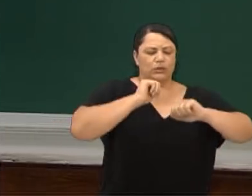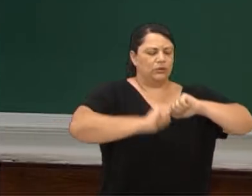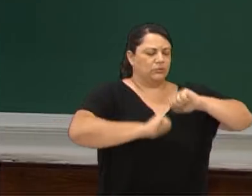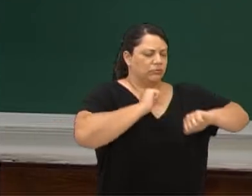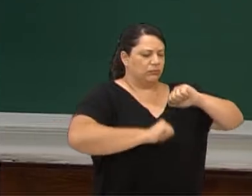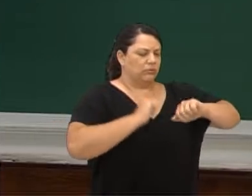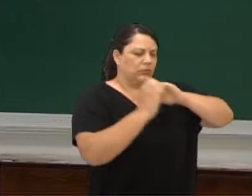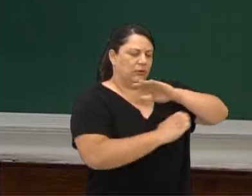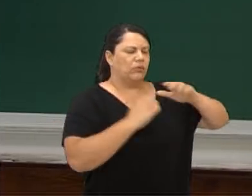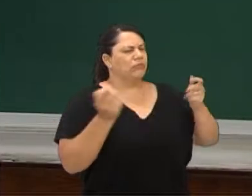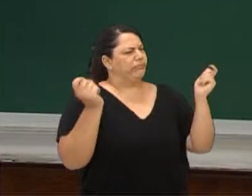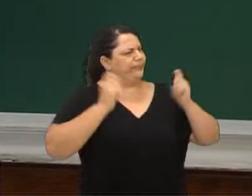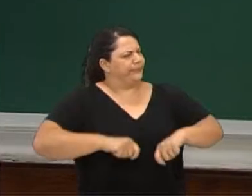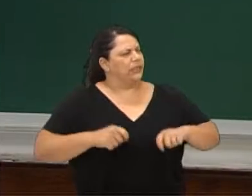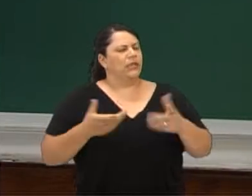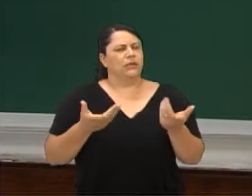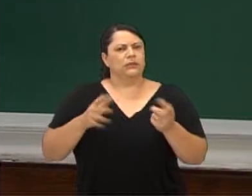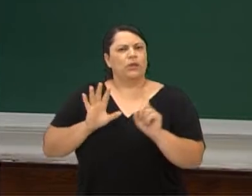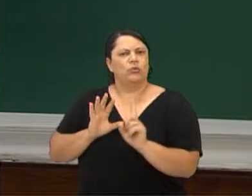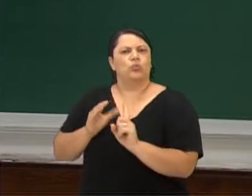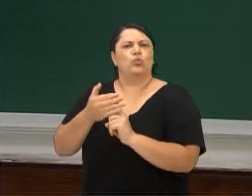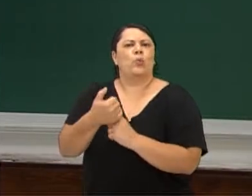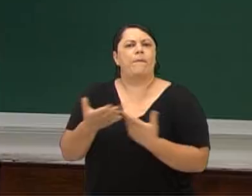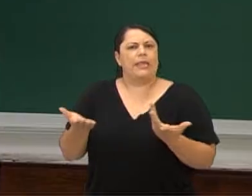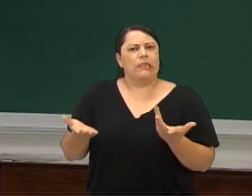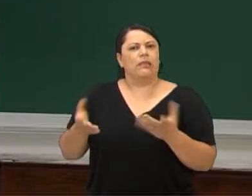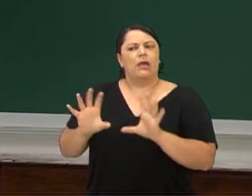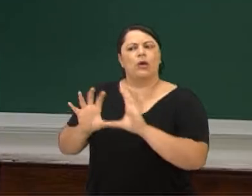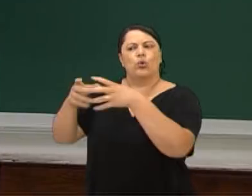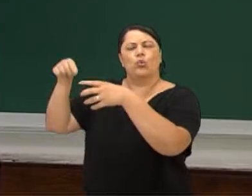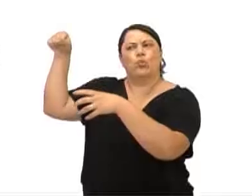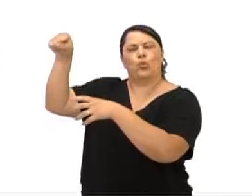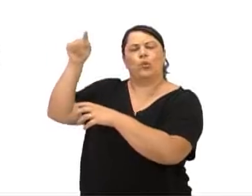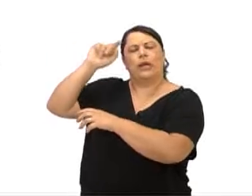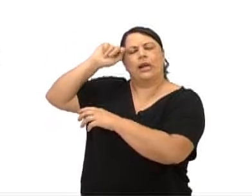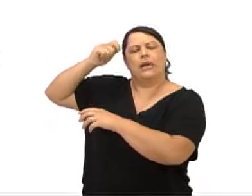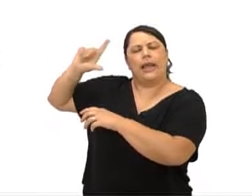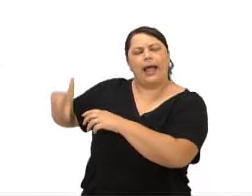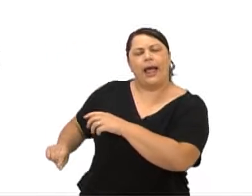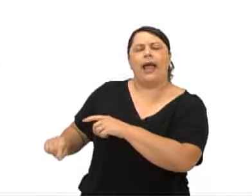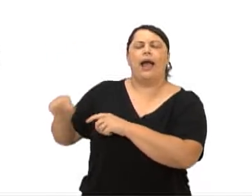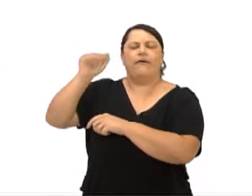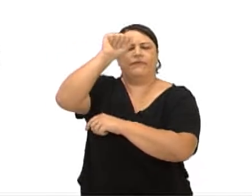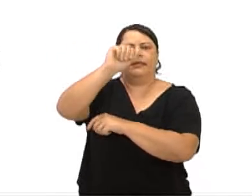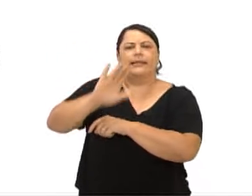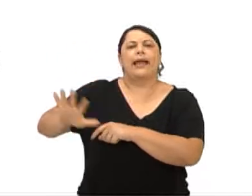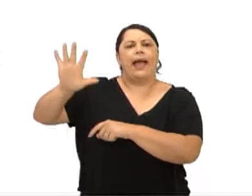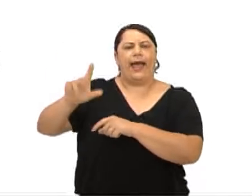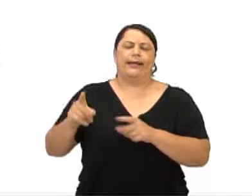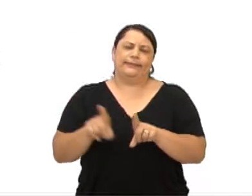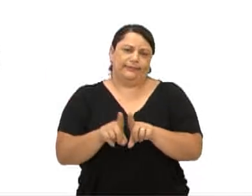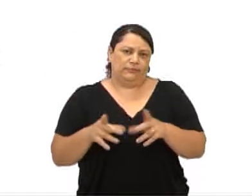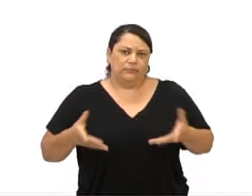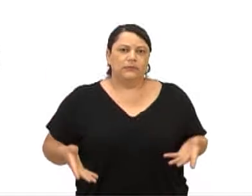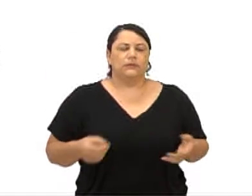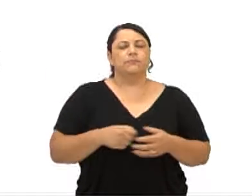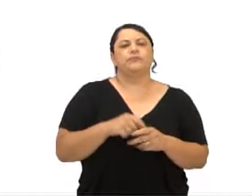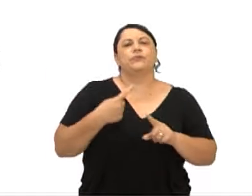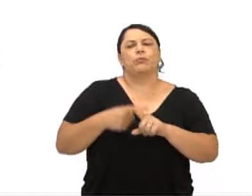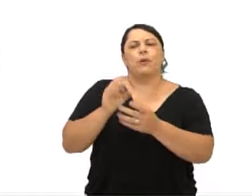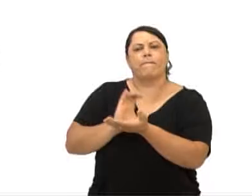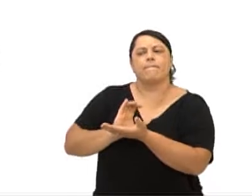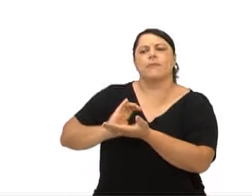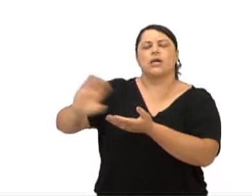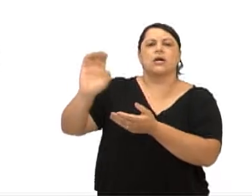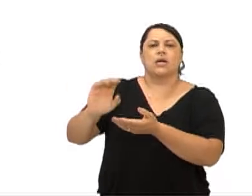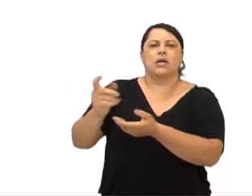industrializadas precisavam dominar territórios na África e na Ásia? Vamos lá? Primeiro, investimentos de capitais. Lembra